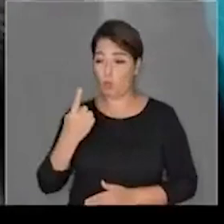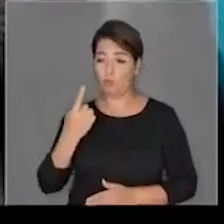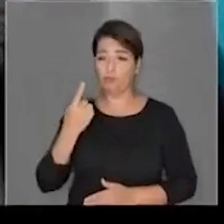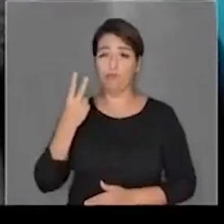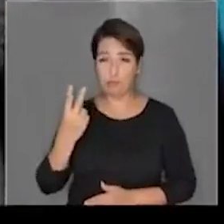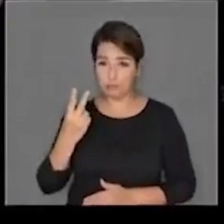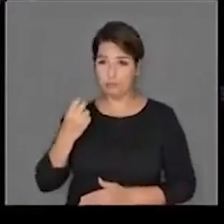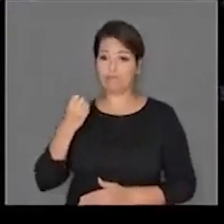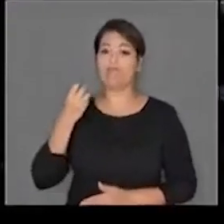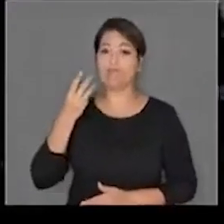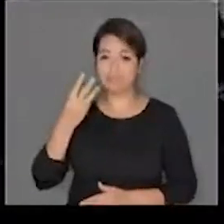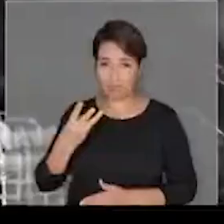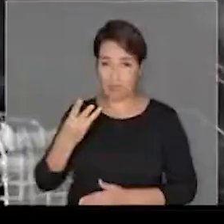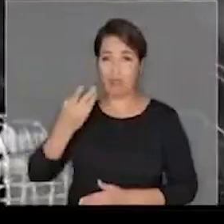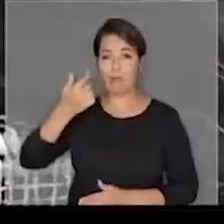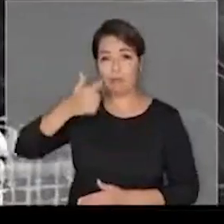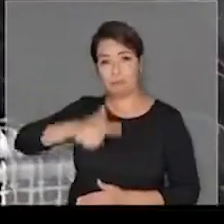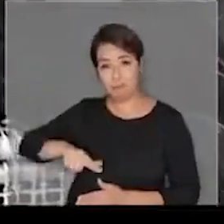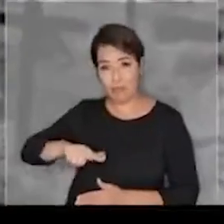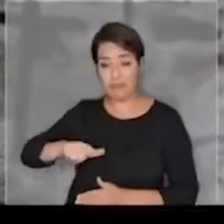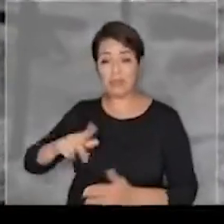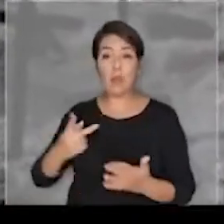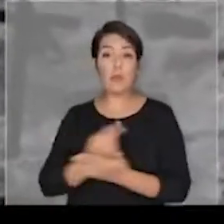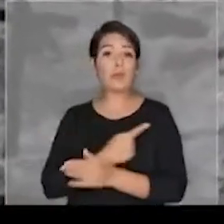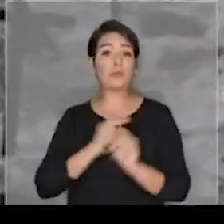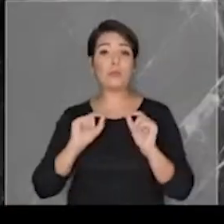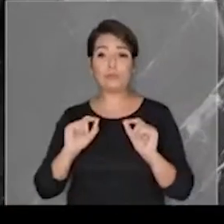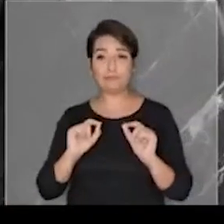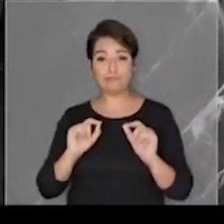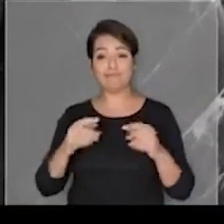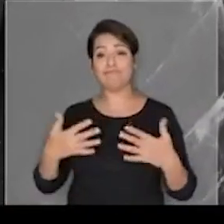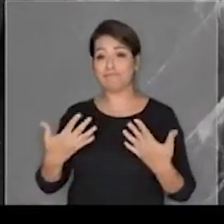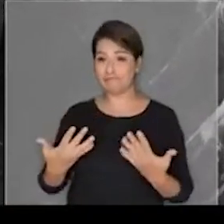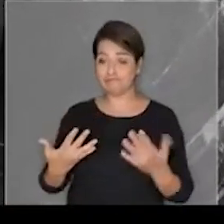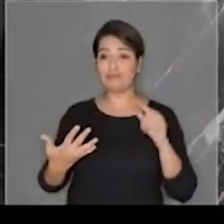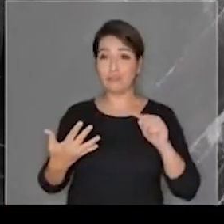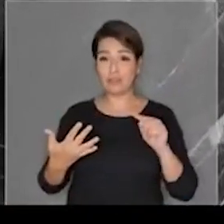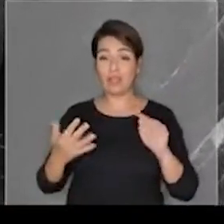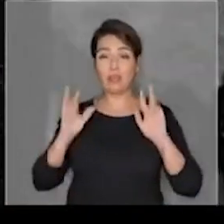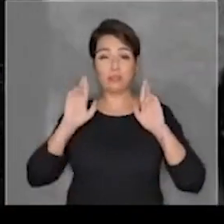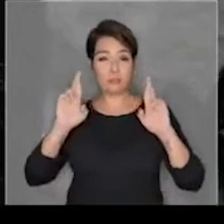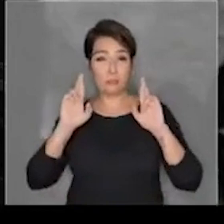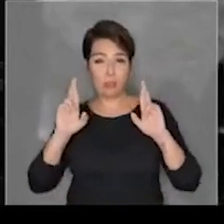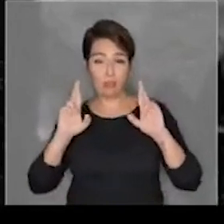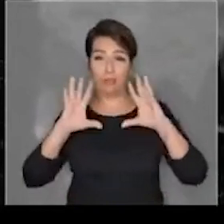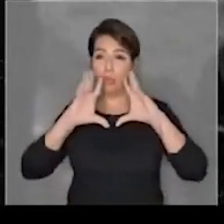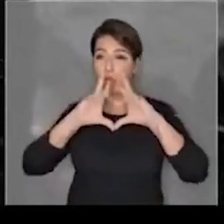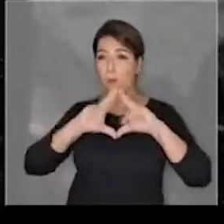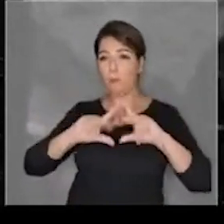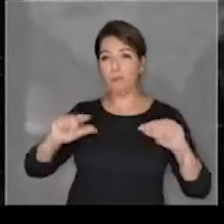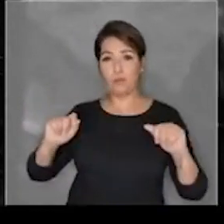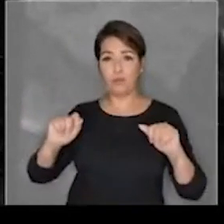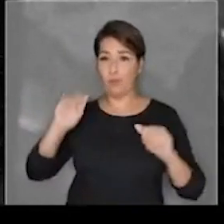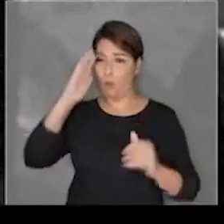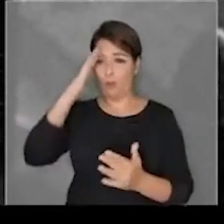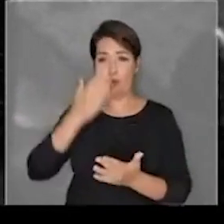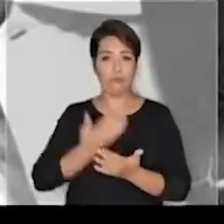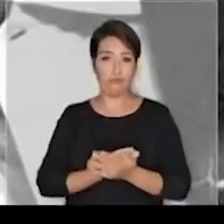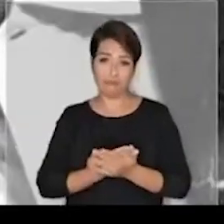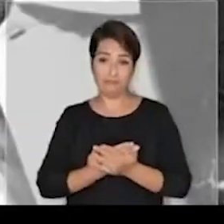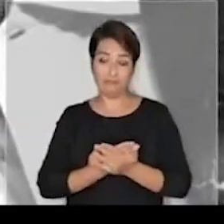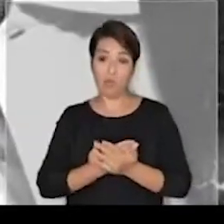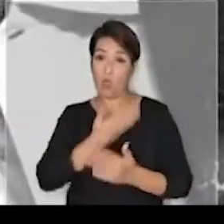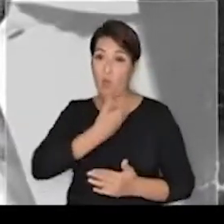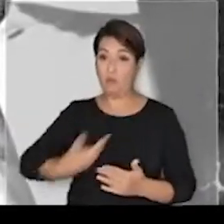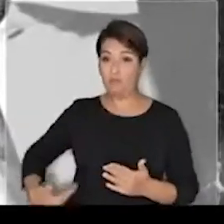assim fizeram uma duas três vezes e mais sua confiança foi traída sua esperança foi roubado